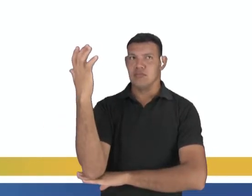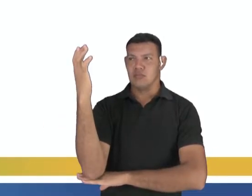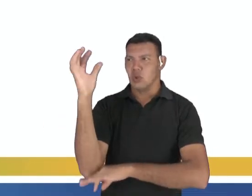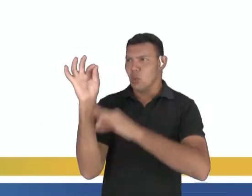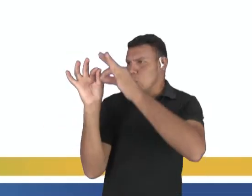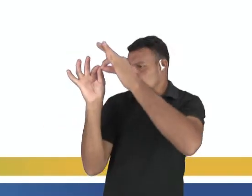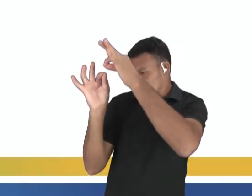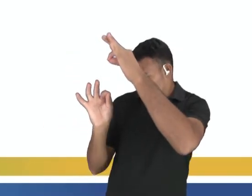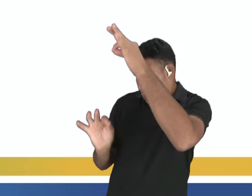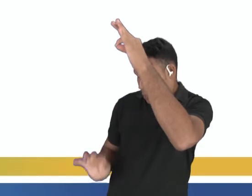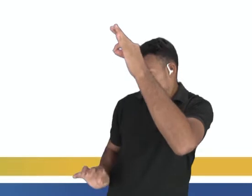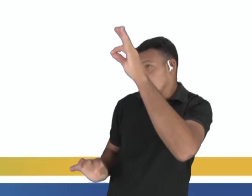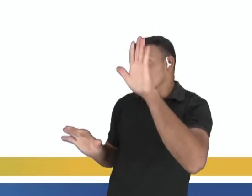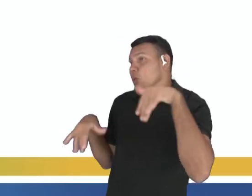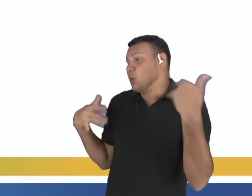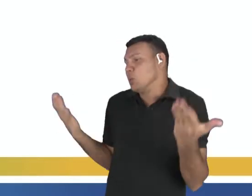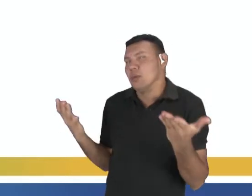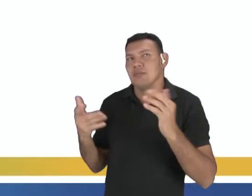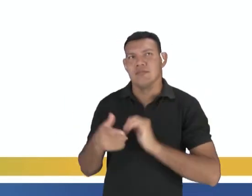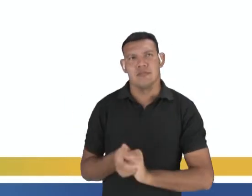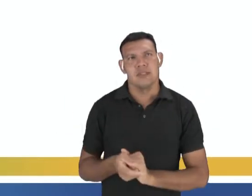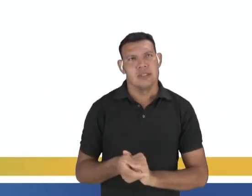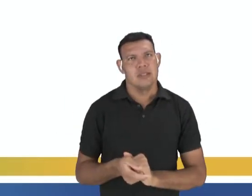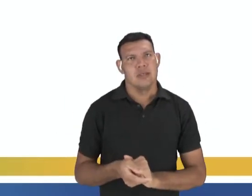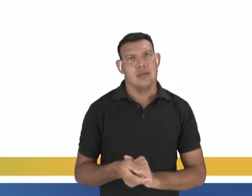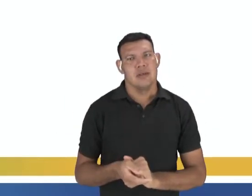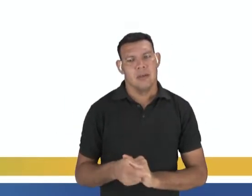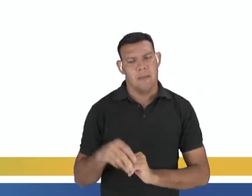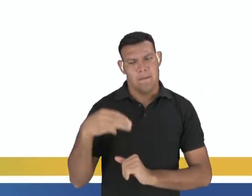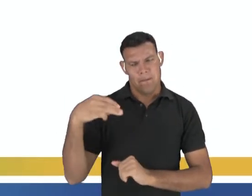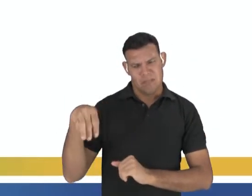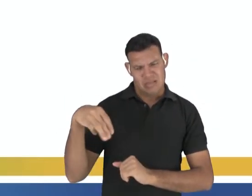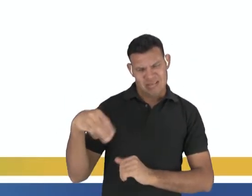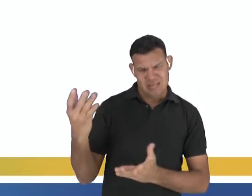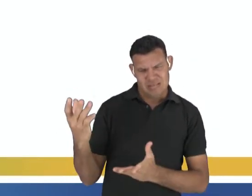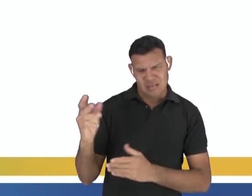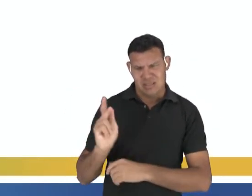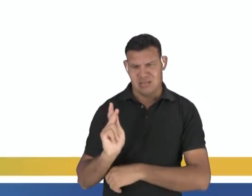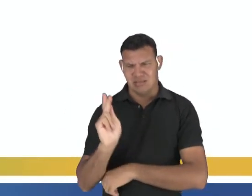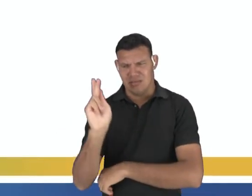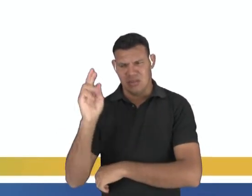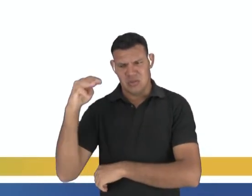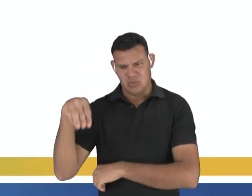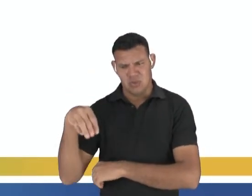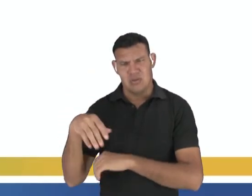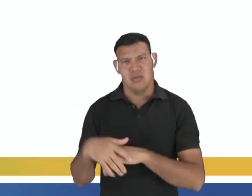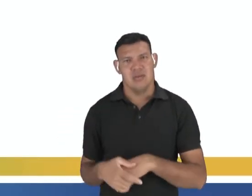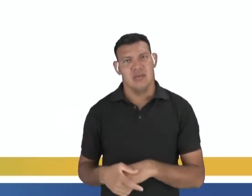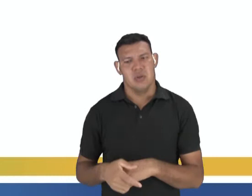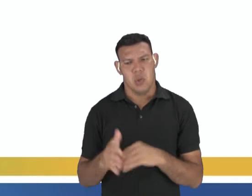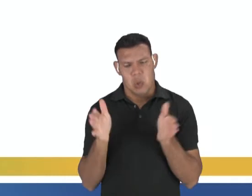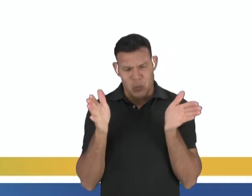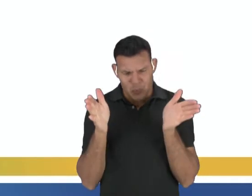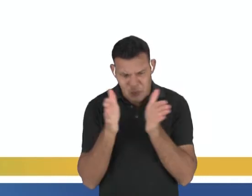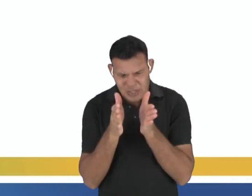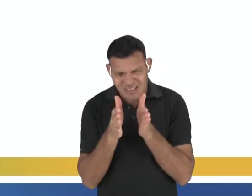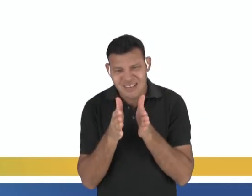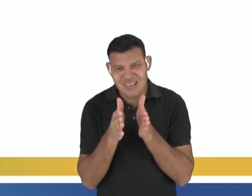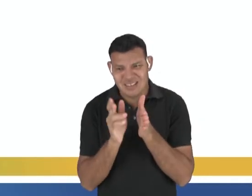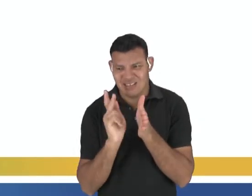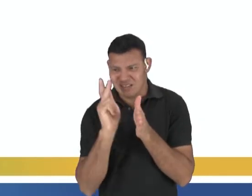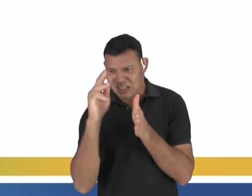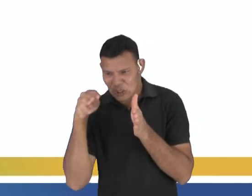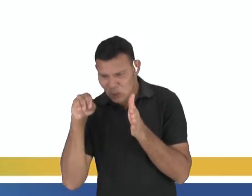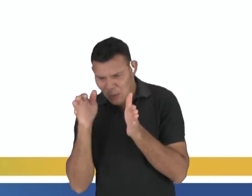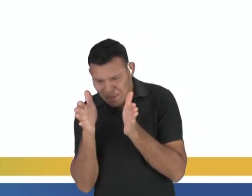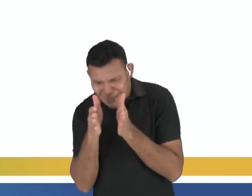mais interessante a ser usado é o centímetros Será que é o quilômetro se eu for representar em quilômetros eu vou ter um valor pequeno não é o valor numérico se